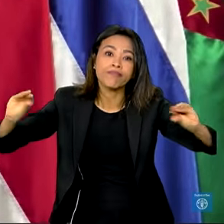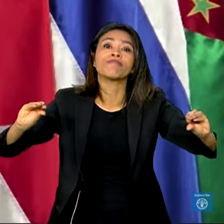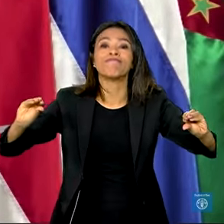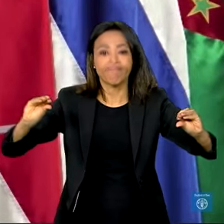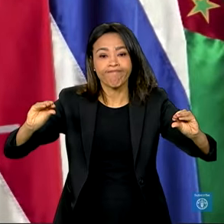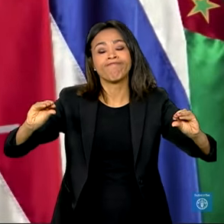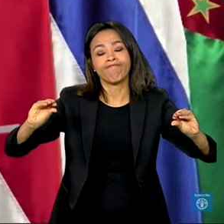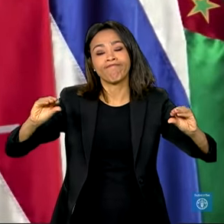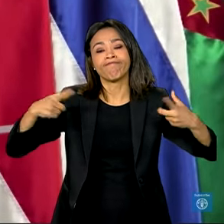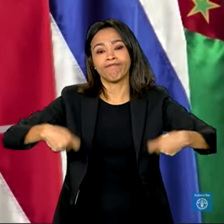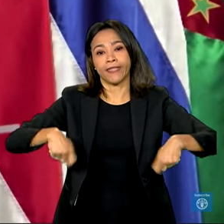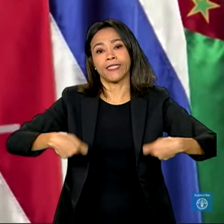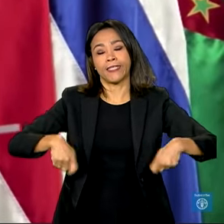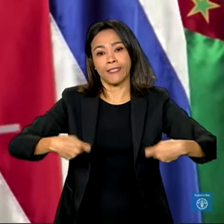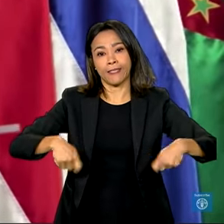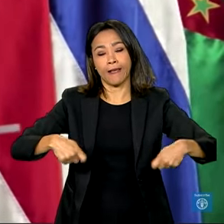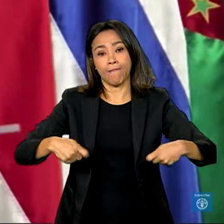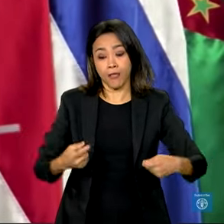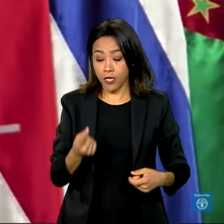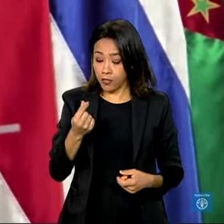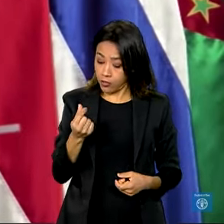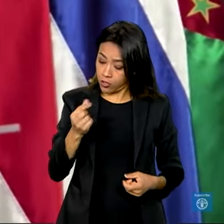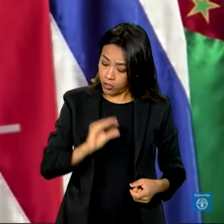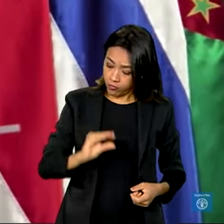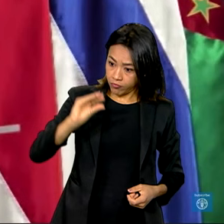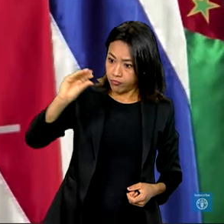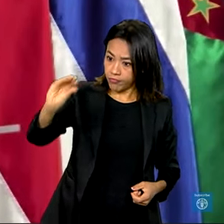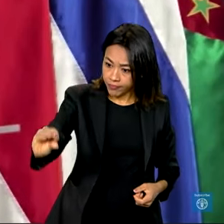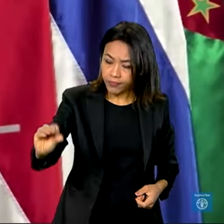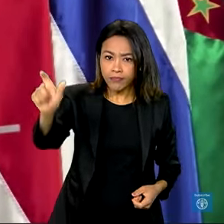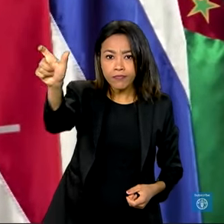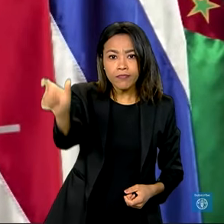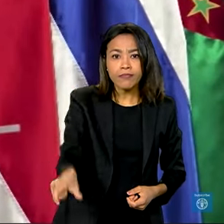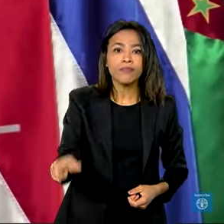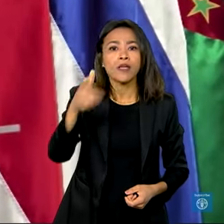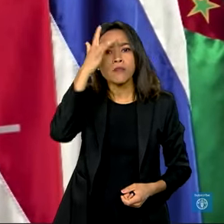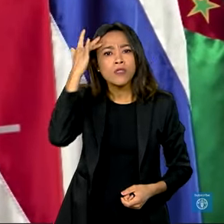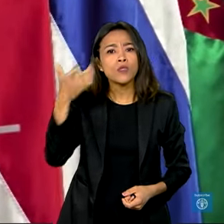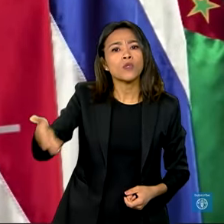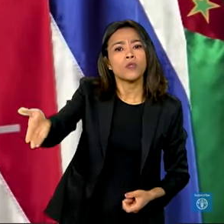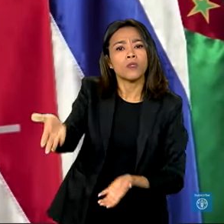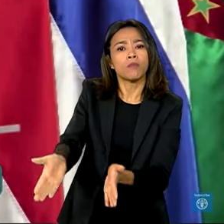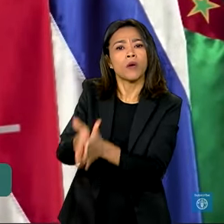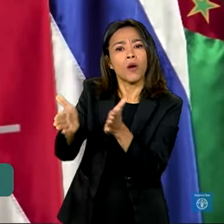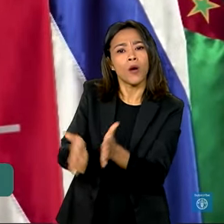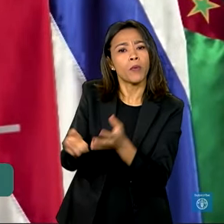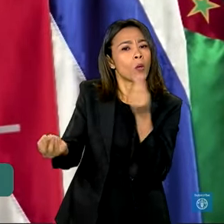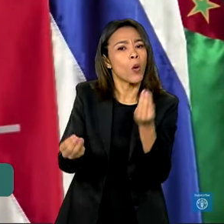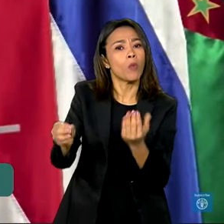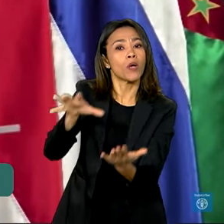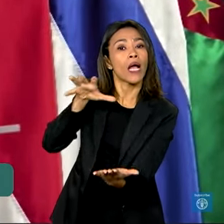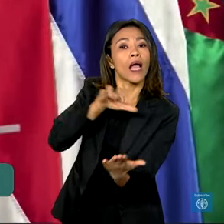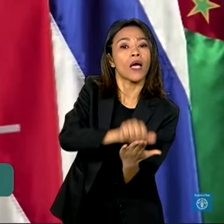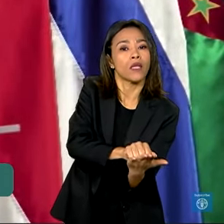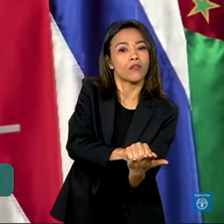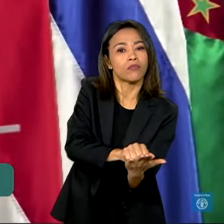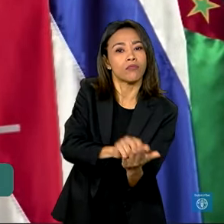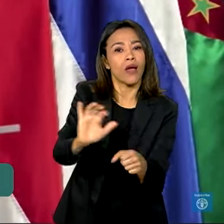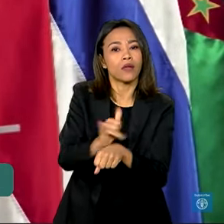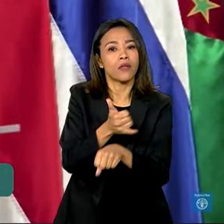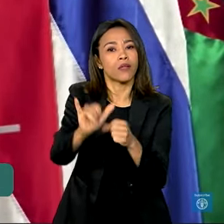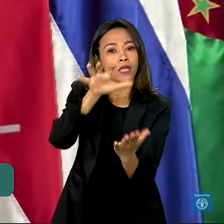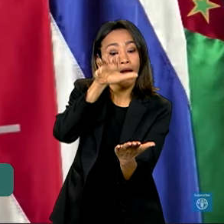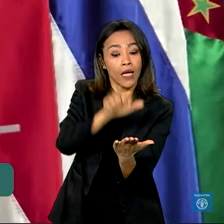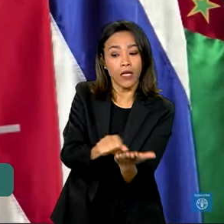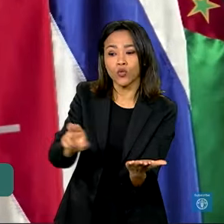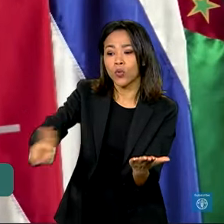Fazer uma renda chegar às pessoas. De que maneira? Um cadastro.